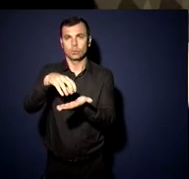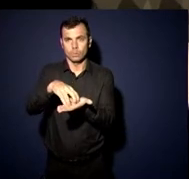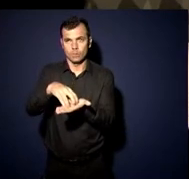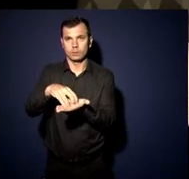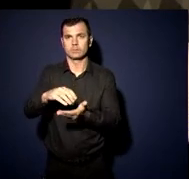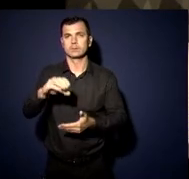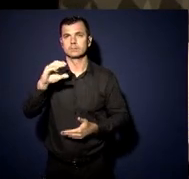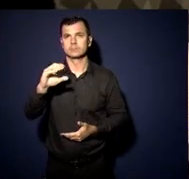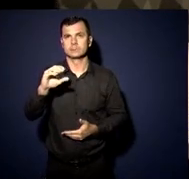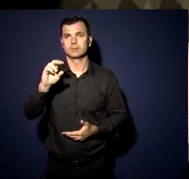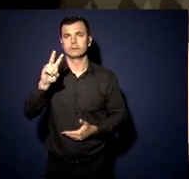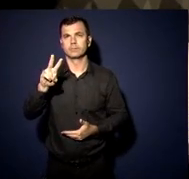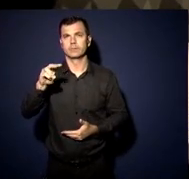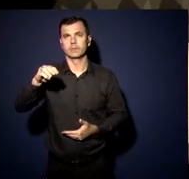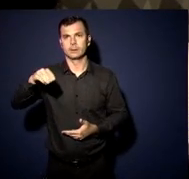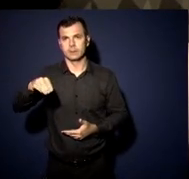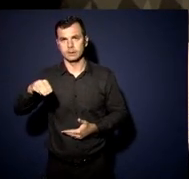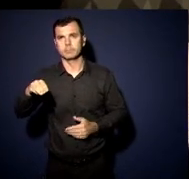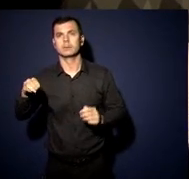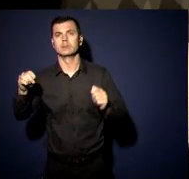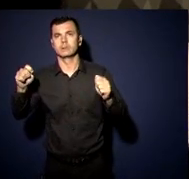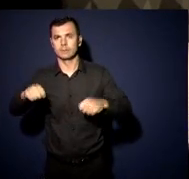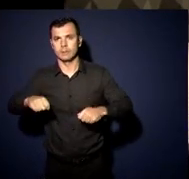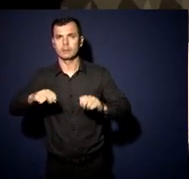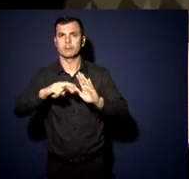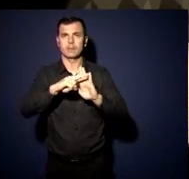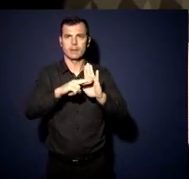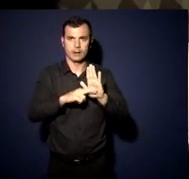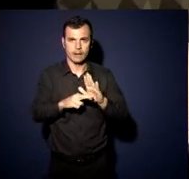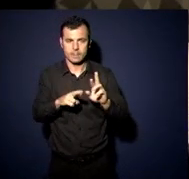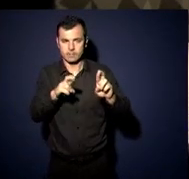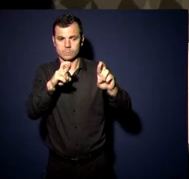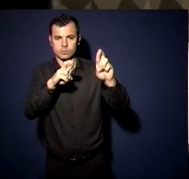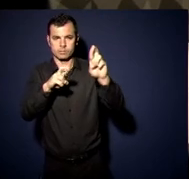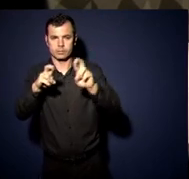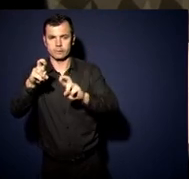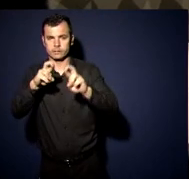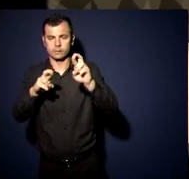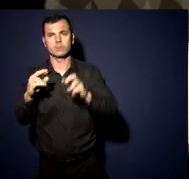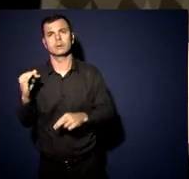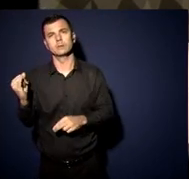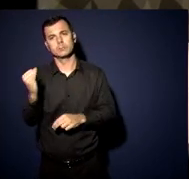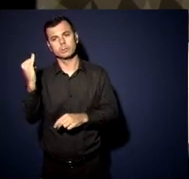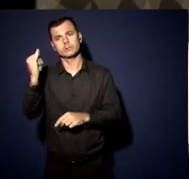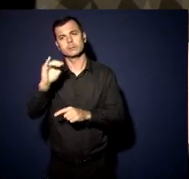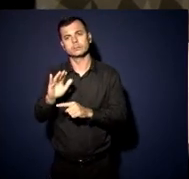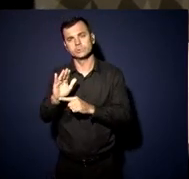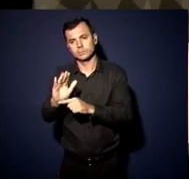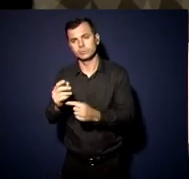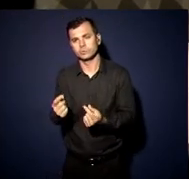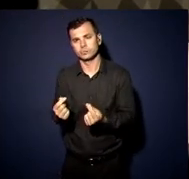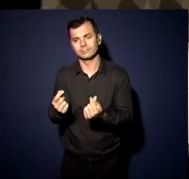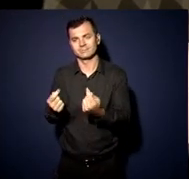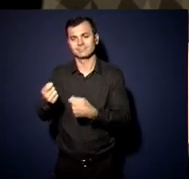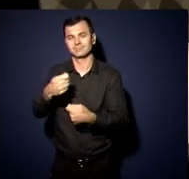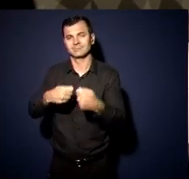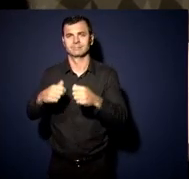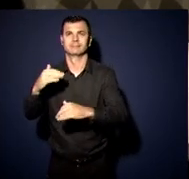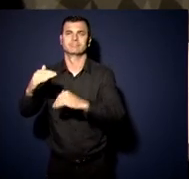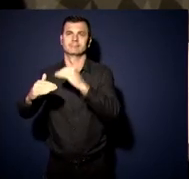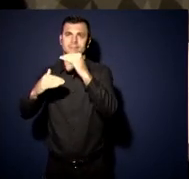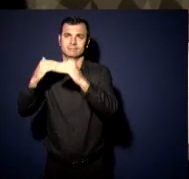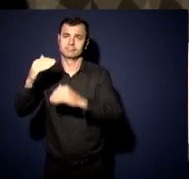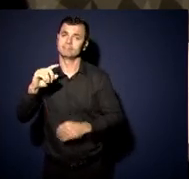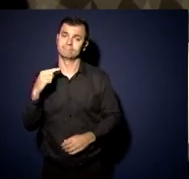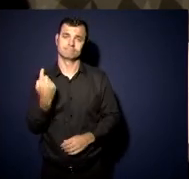cvm com capacidade de regulares profissionais é muito relevante e ajuda realmente o desenvolvimento do Mercado de Capitais é o que a gente